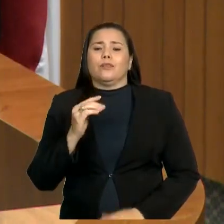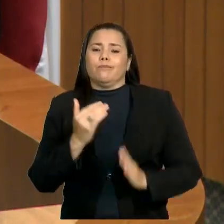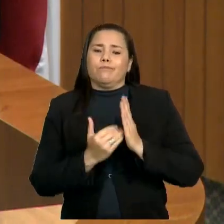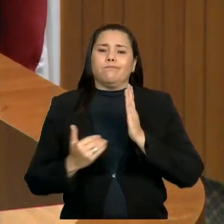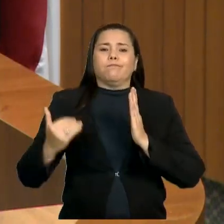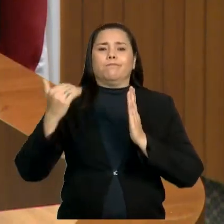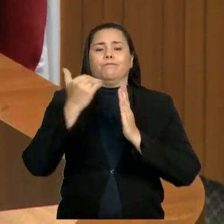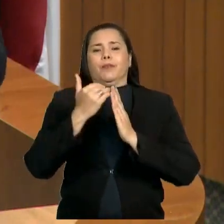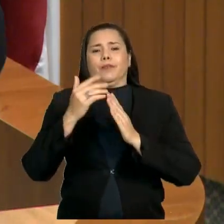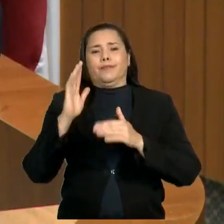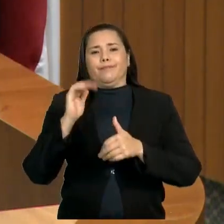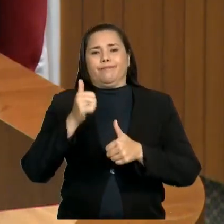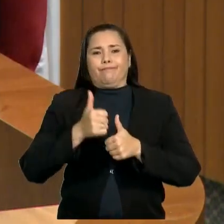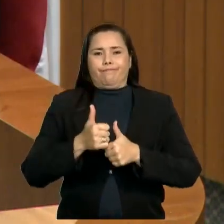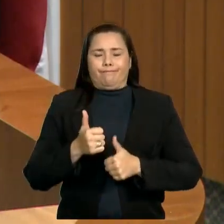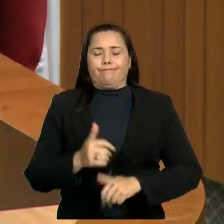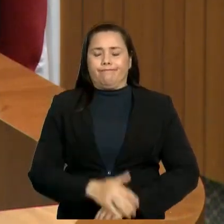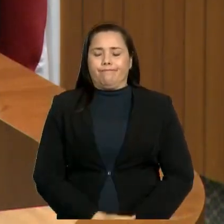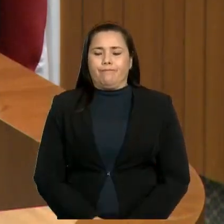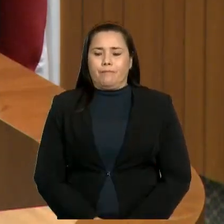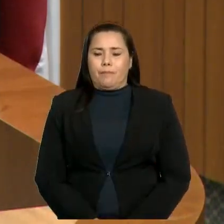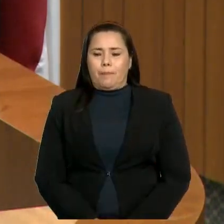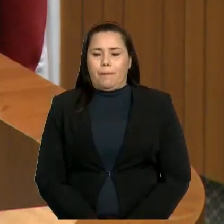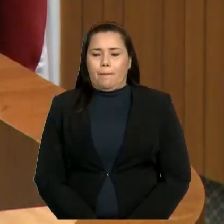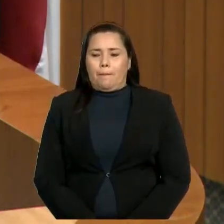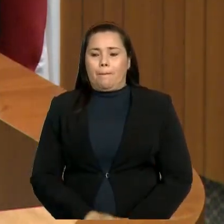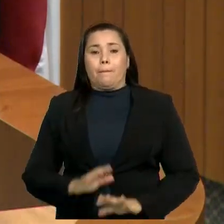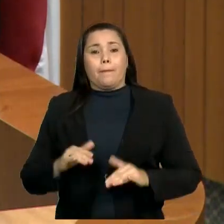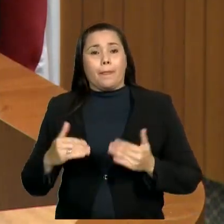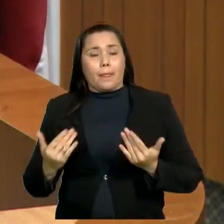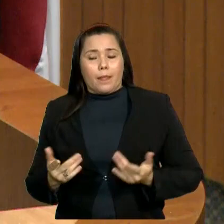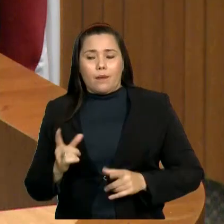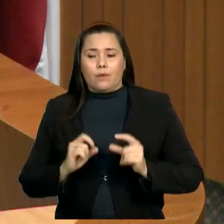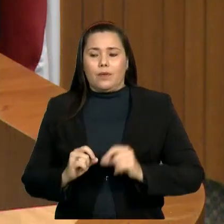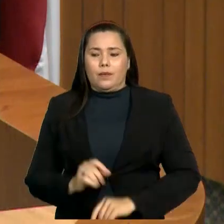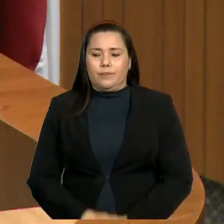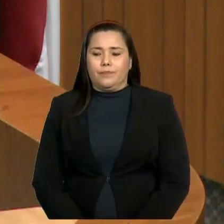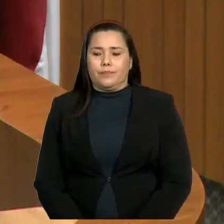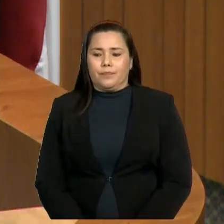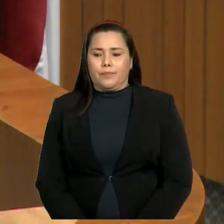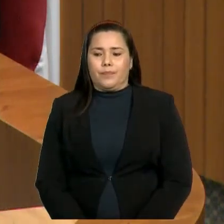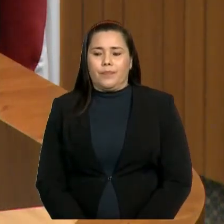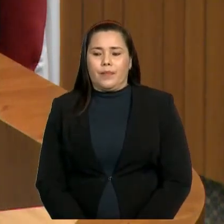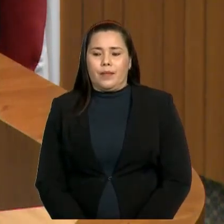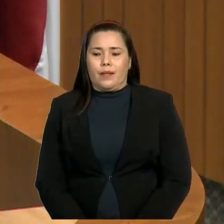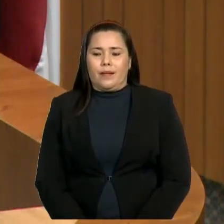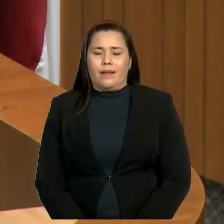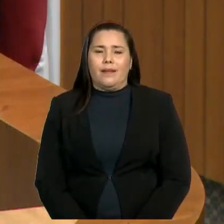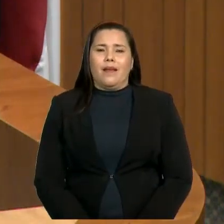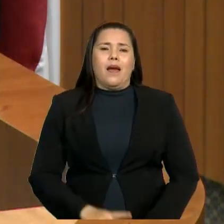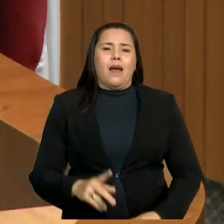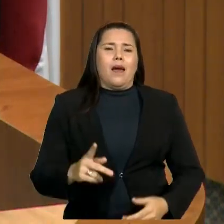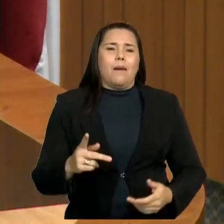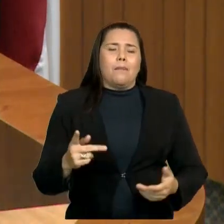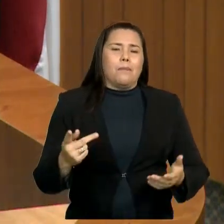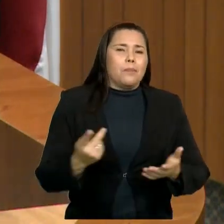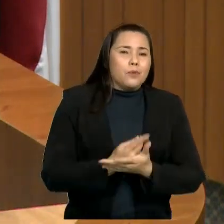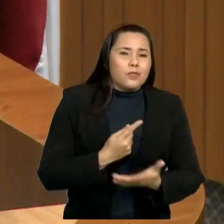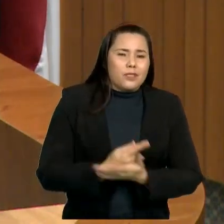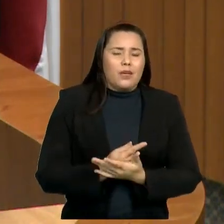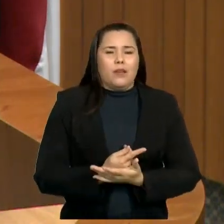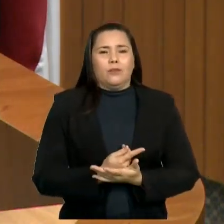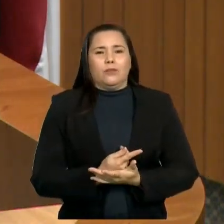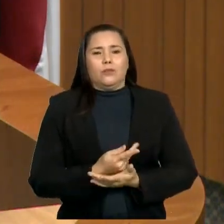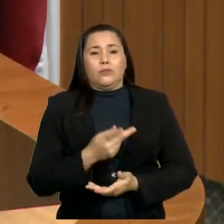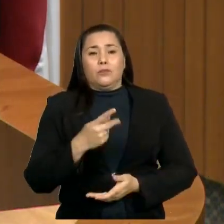assim um incendiário pros erros dos inimigos e um passador de pano pros seus próprios erros então